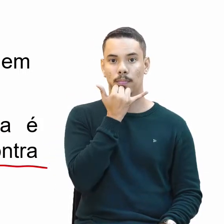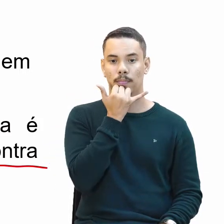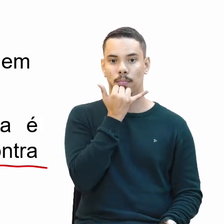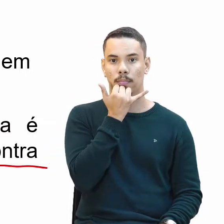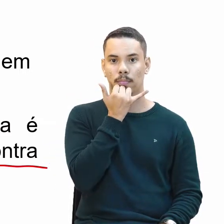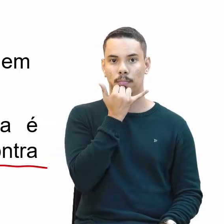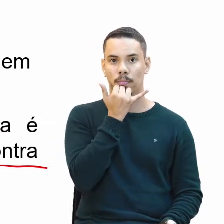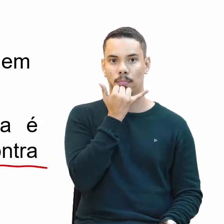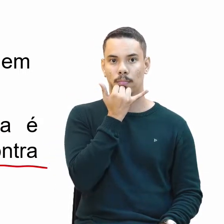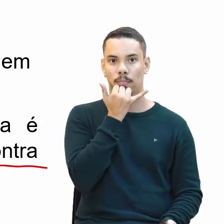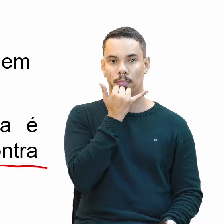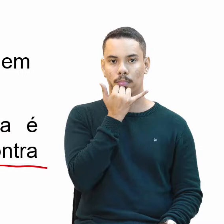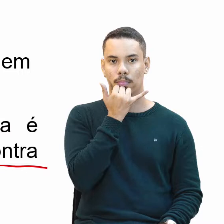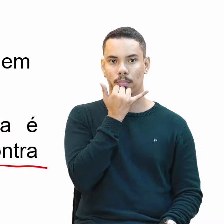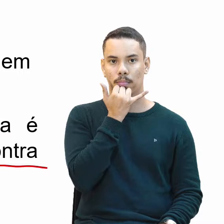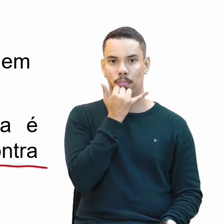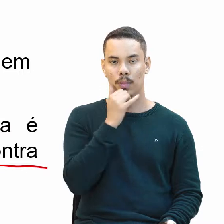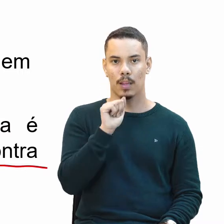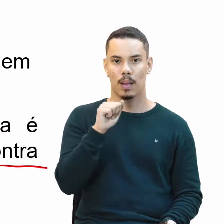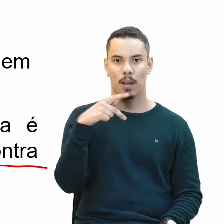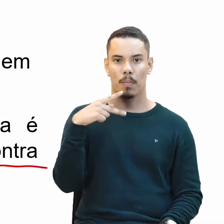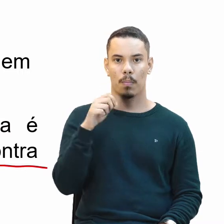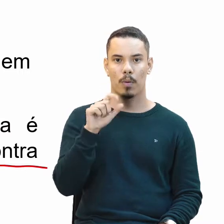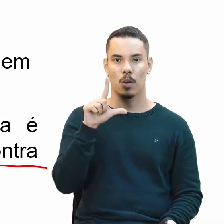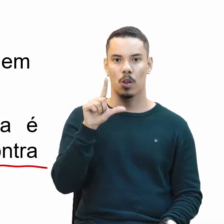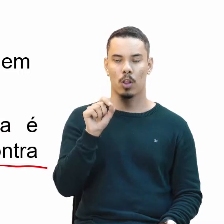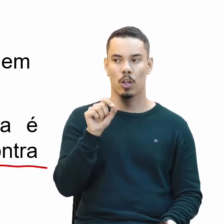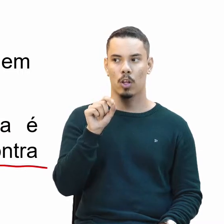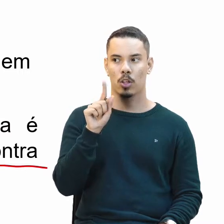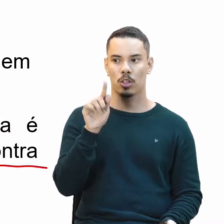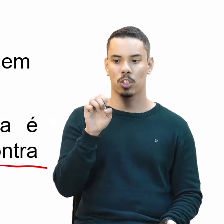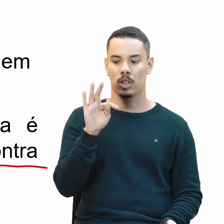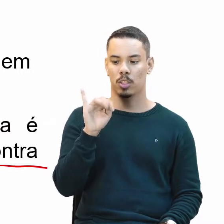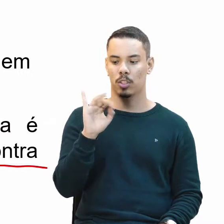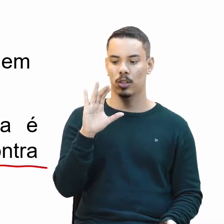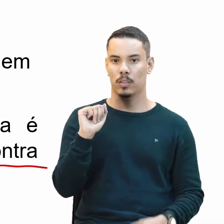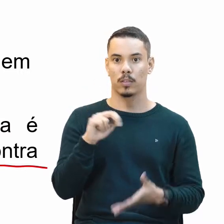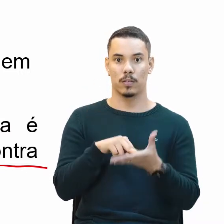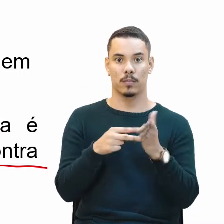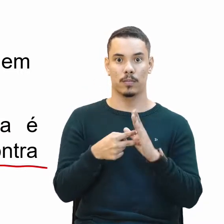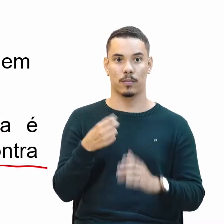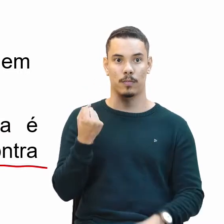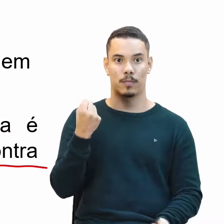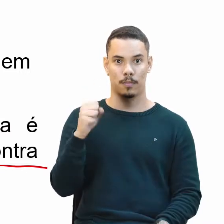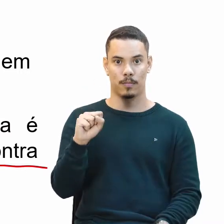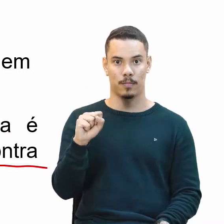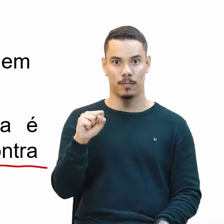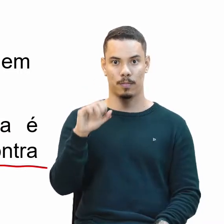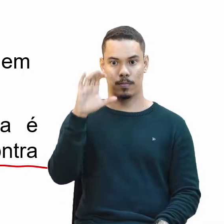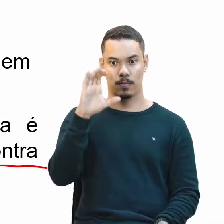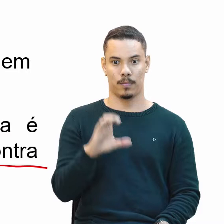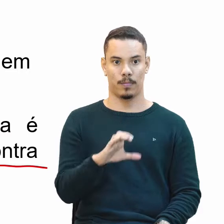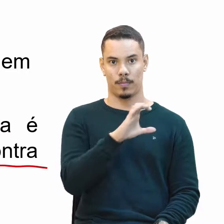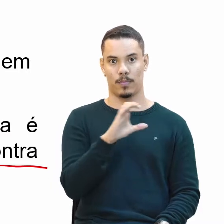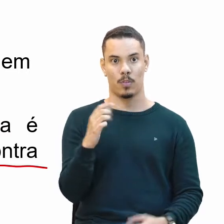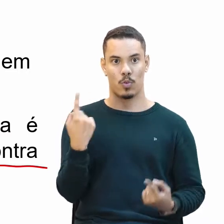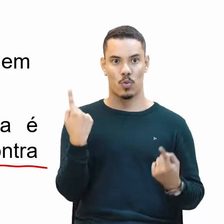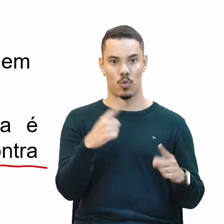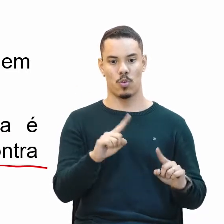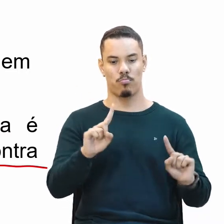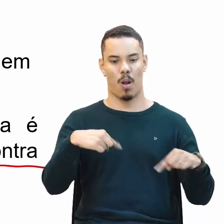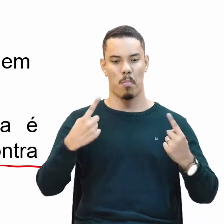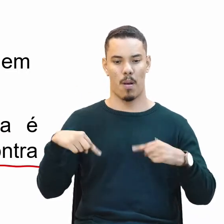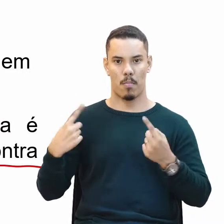aquela palavrinha chamada apologética, a defesa do cristianismo contra as heresias. Então, é